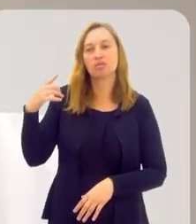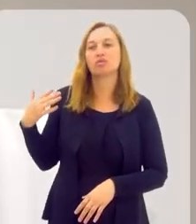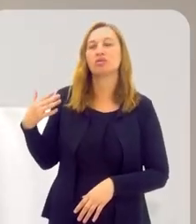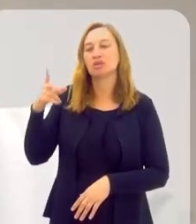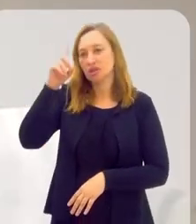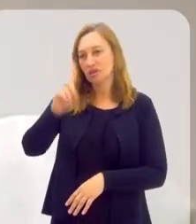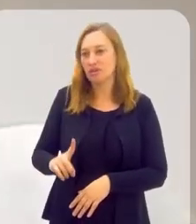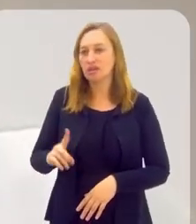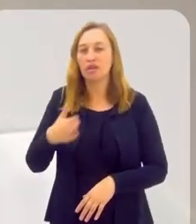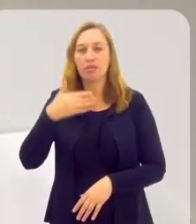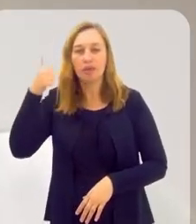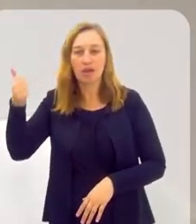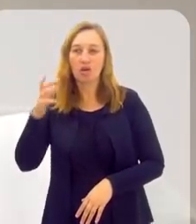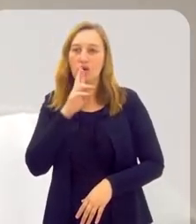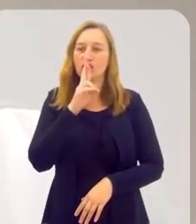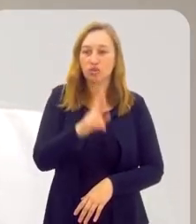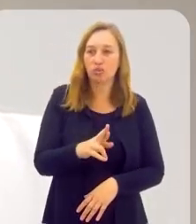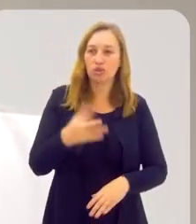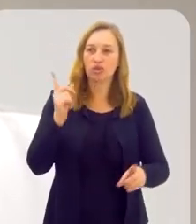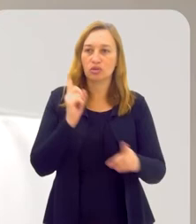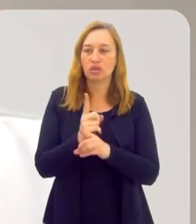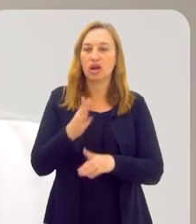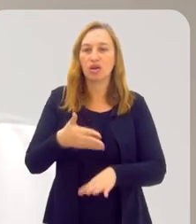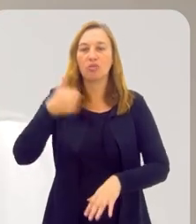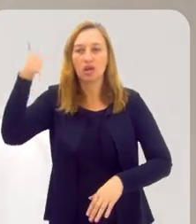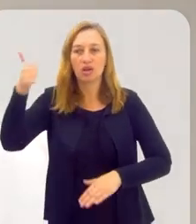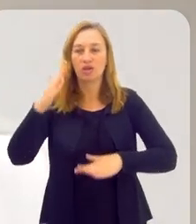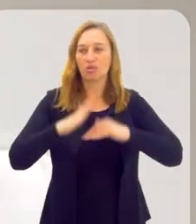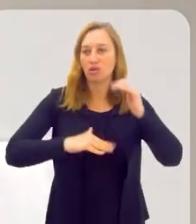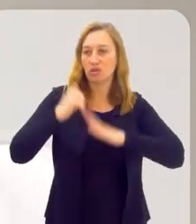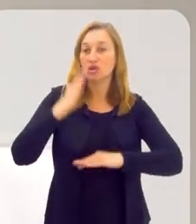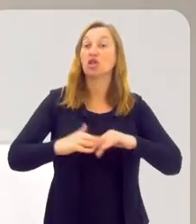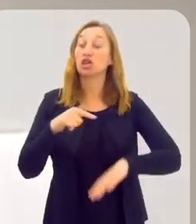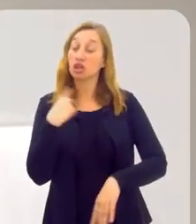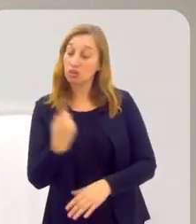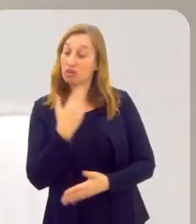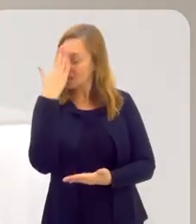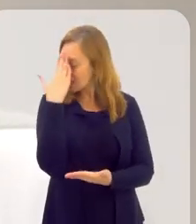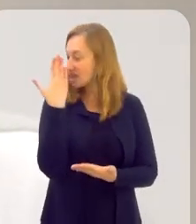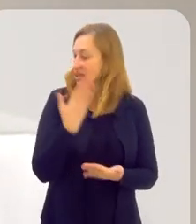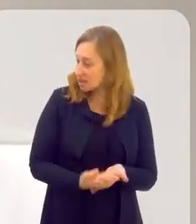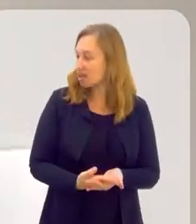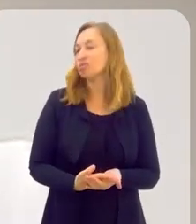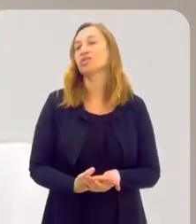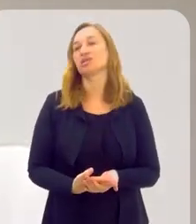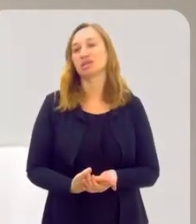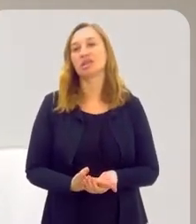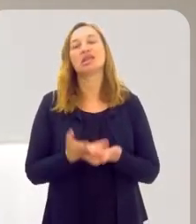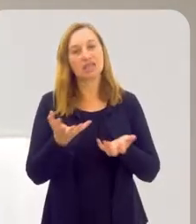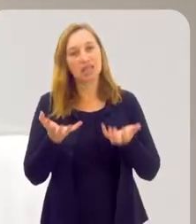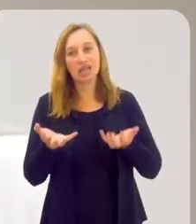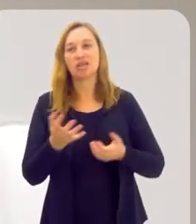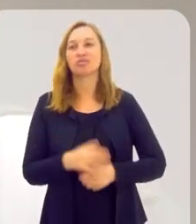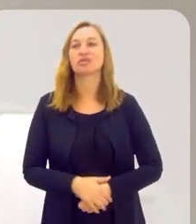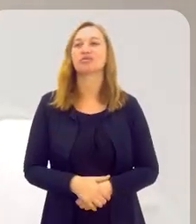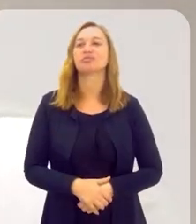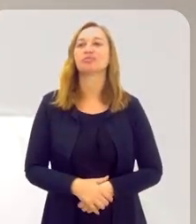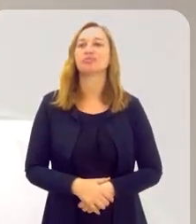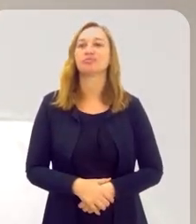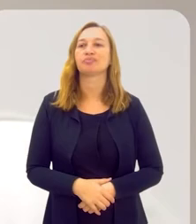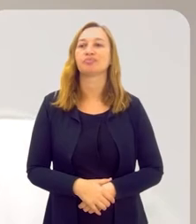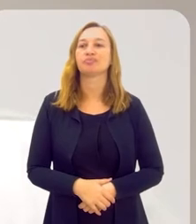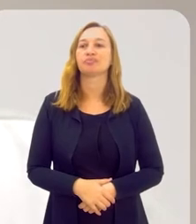deficiência vai encontrar melhores respostas e melhores profissionais. E é isso que todos nós queremos e é para isso que todos nós temos que caminhar